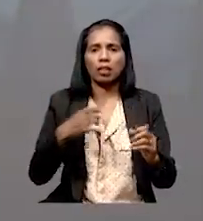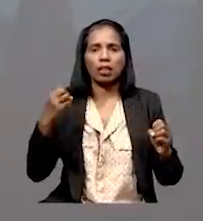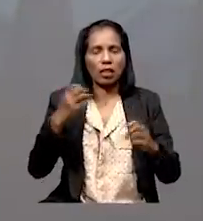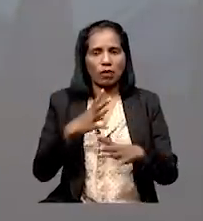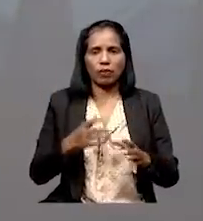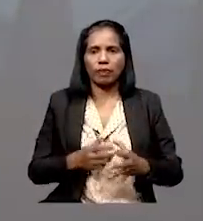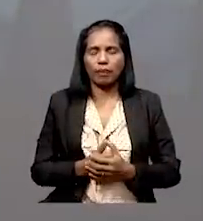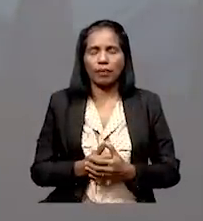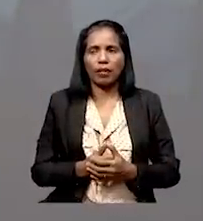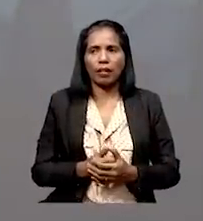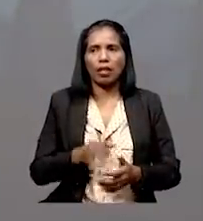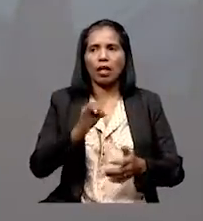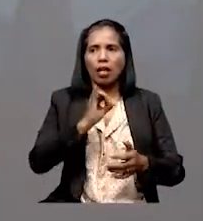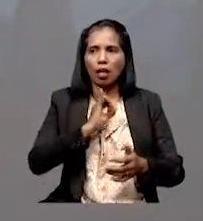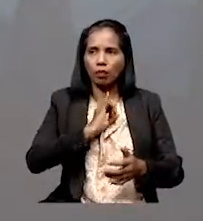be vamos